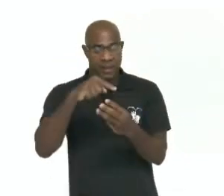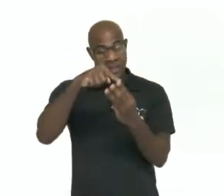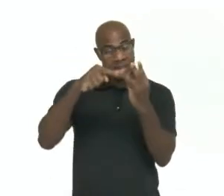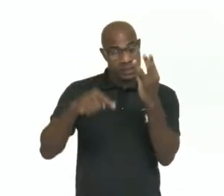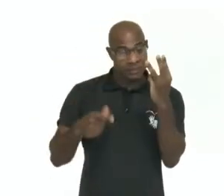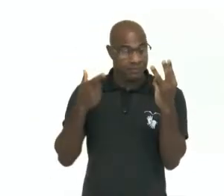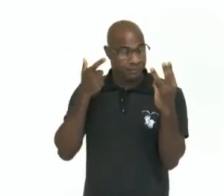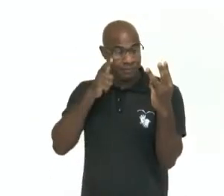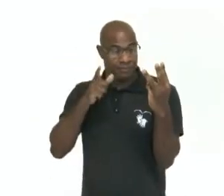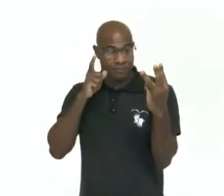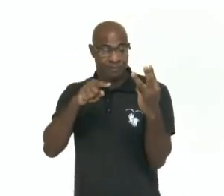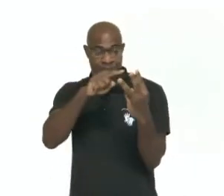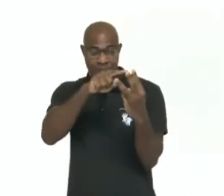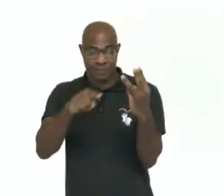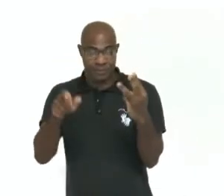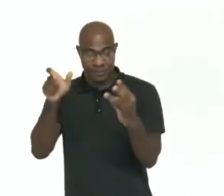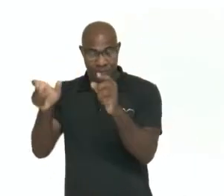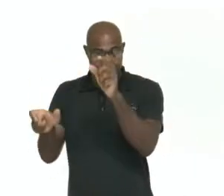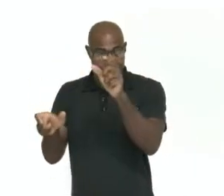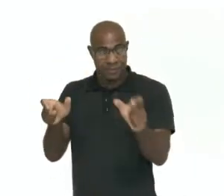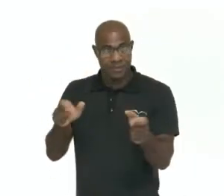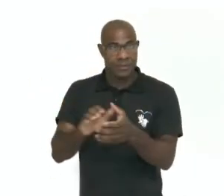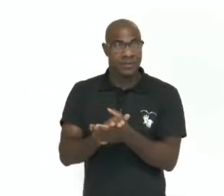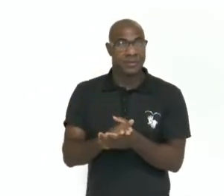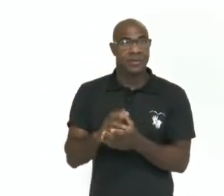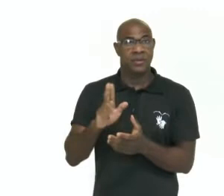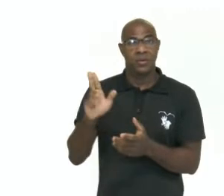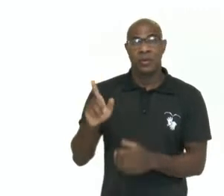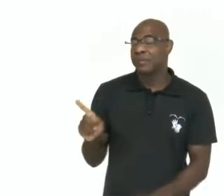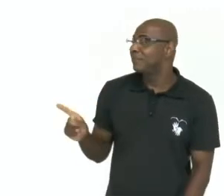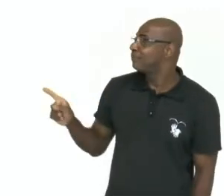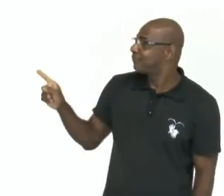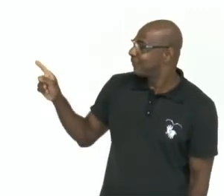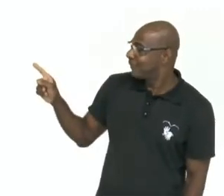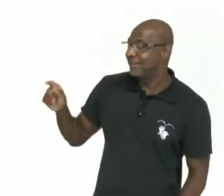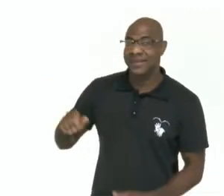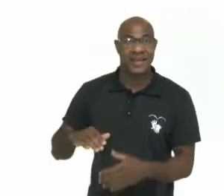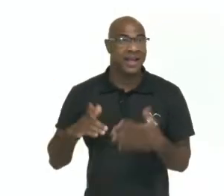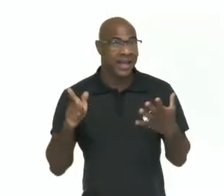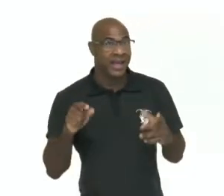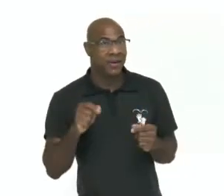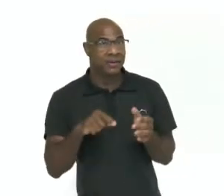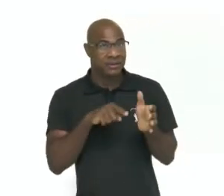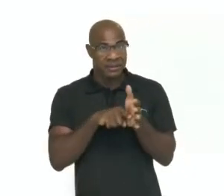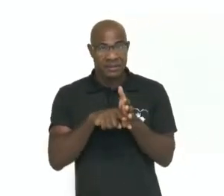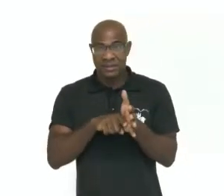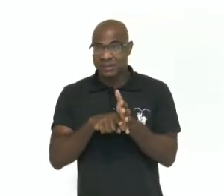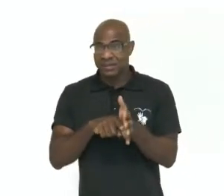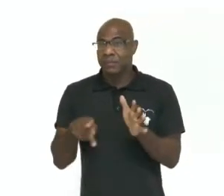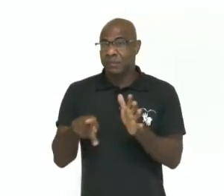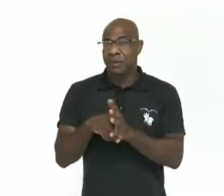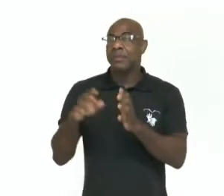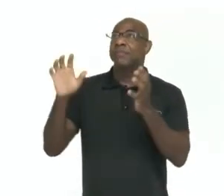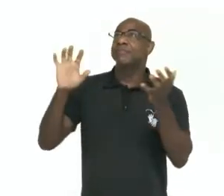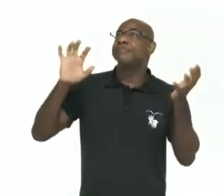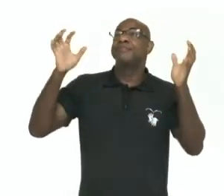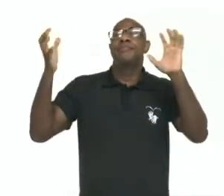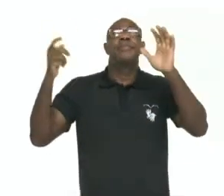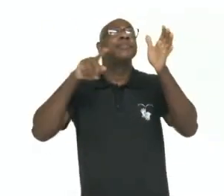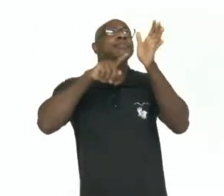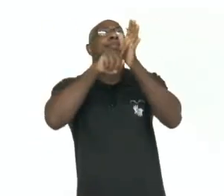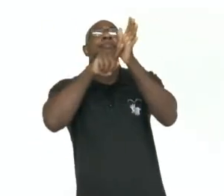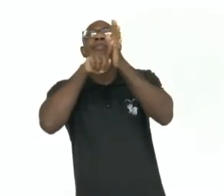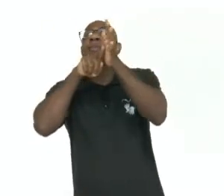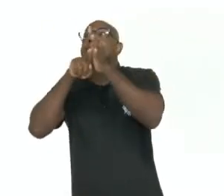ganhadores, Syukuro Suki, Manabe e Klaus Hasselmann, são cientistas climáticos que